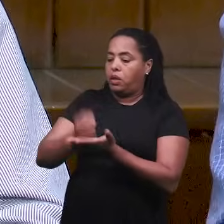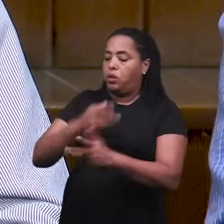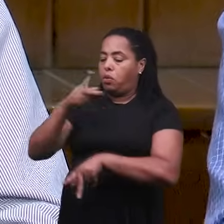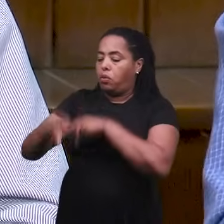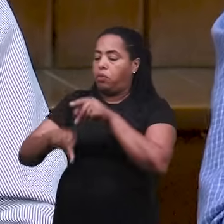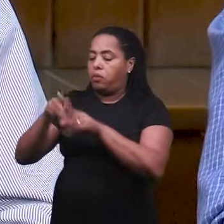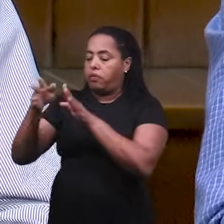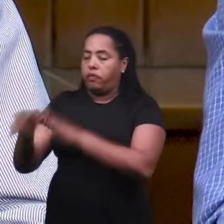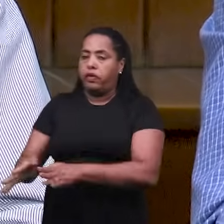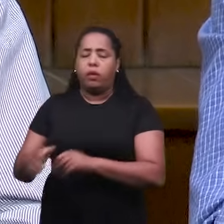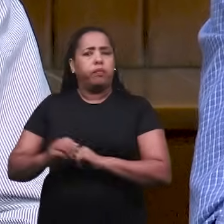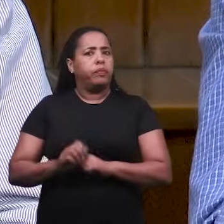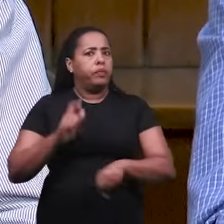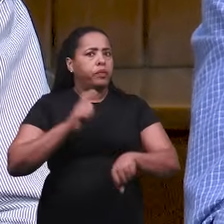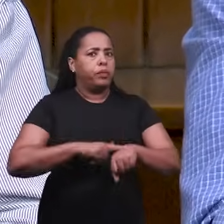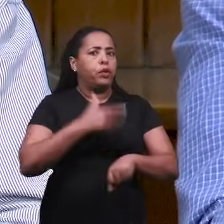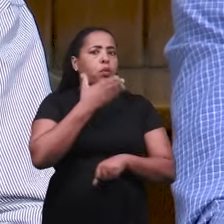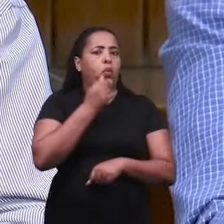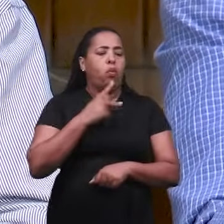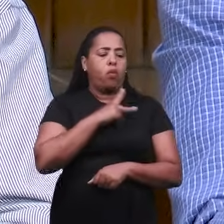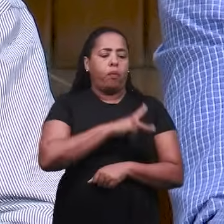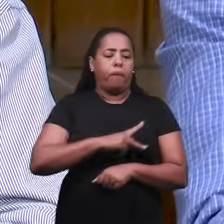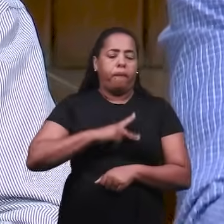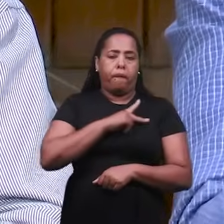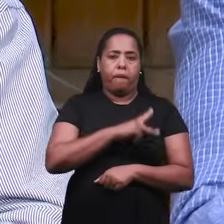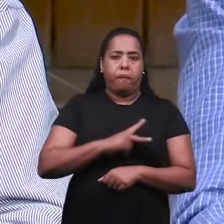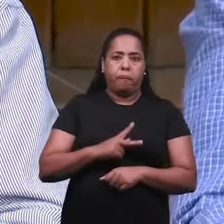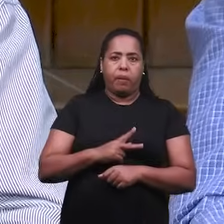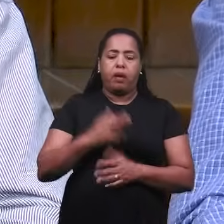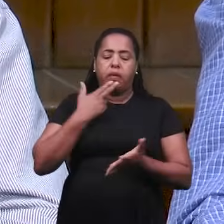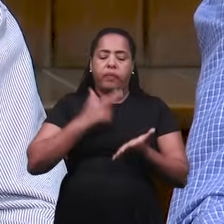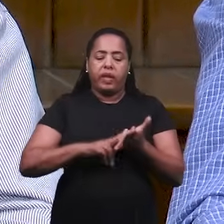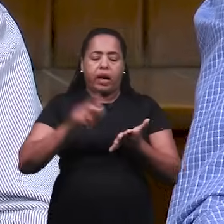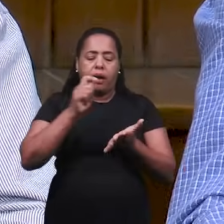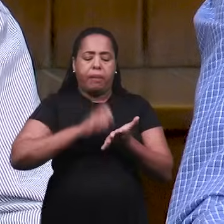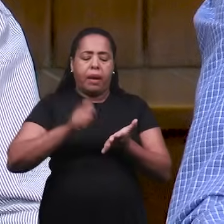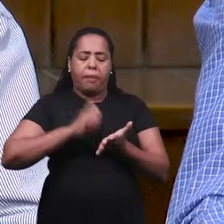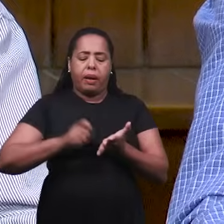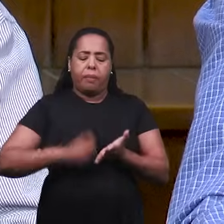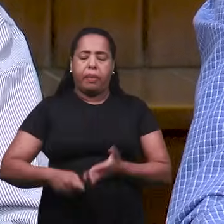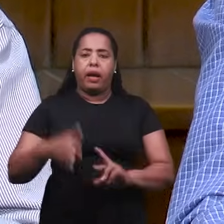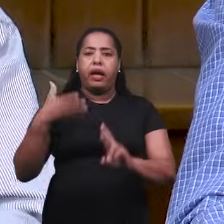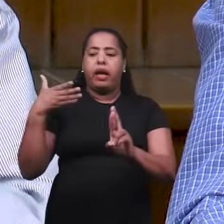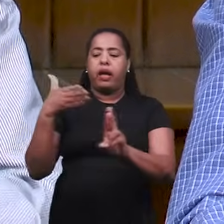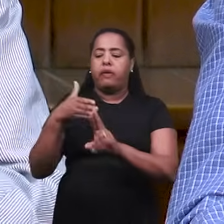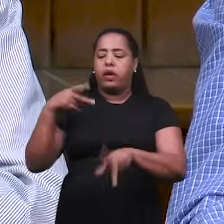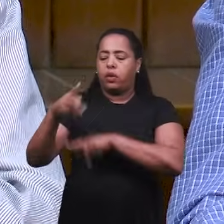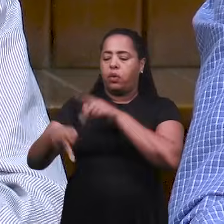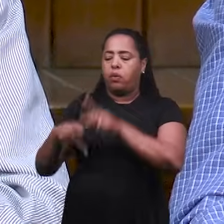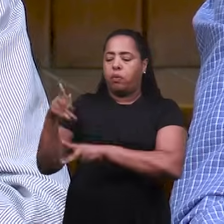Quando o apóstolo Paulo fala nas suas cartas, ele está se referindo à igreja.